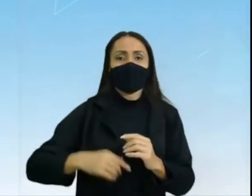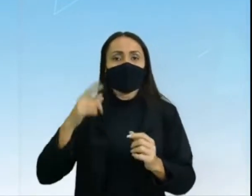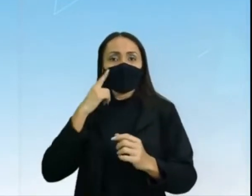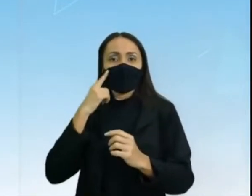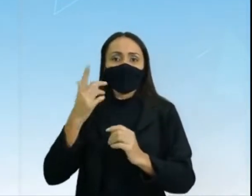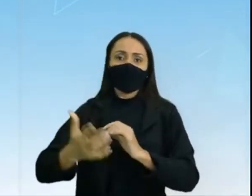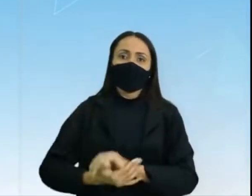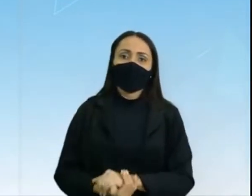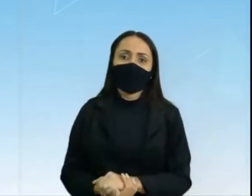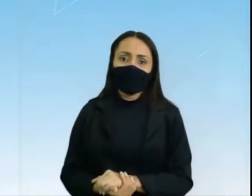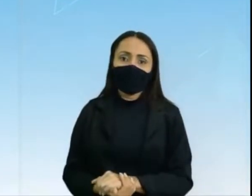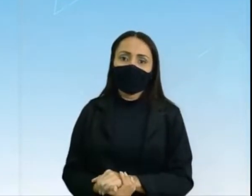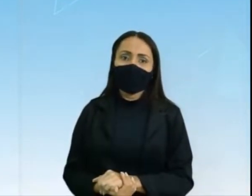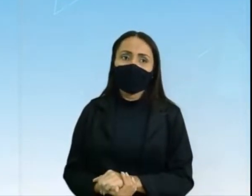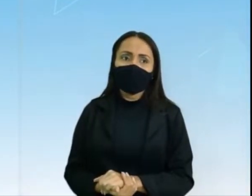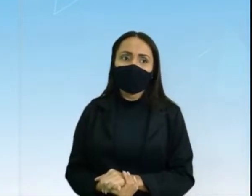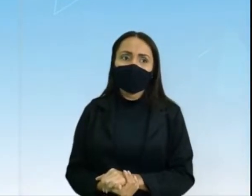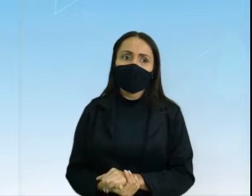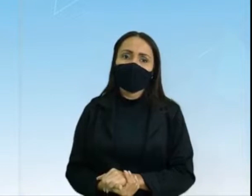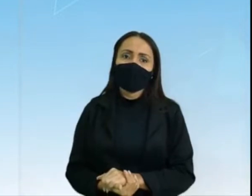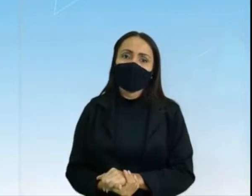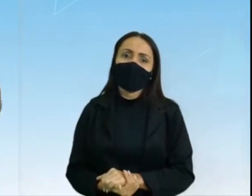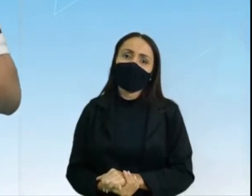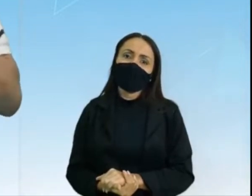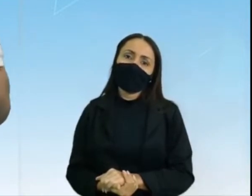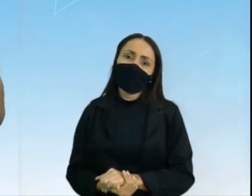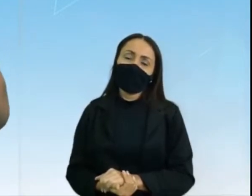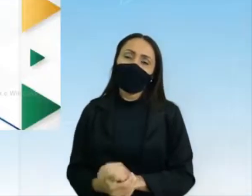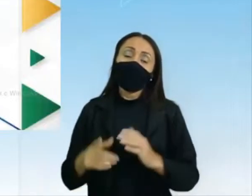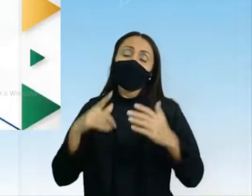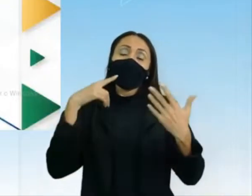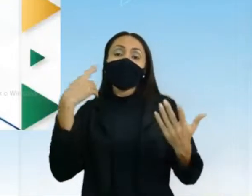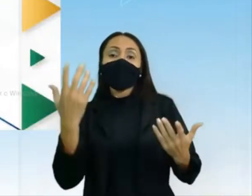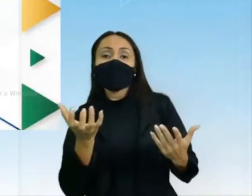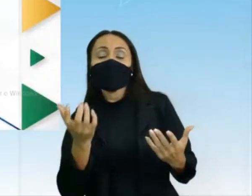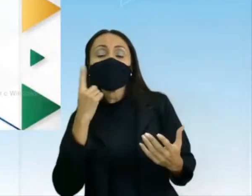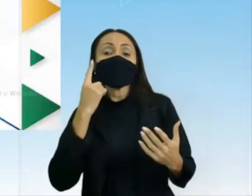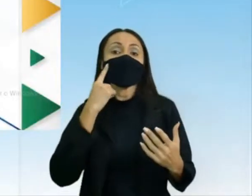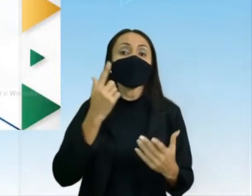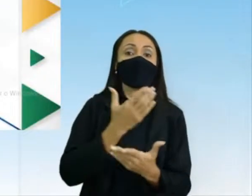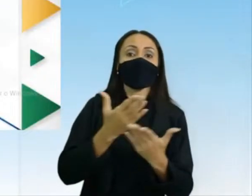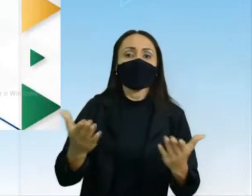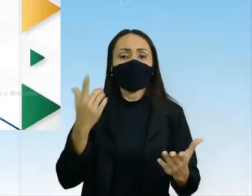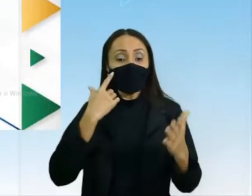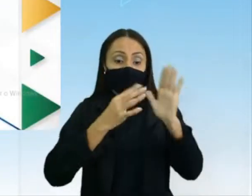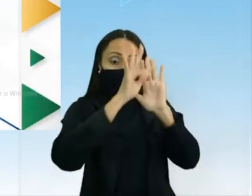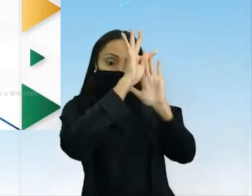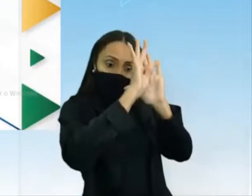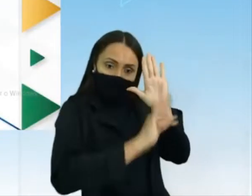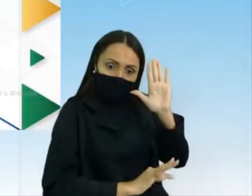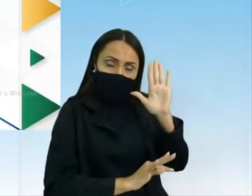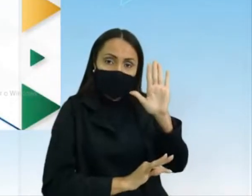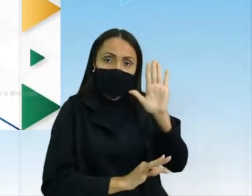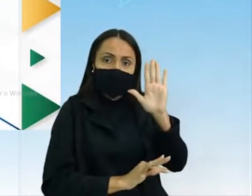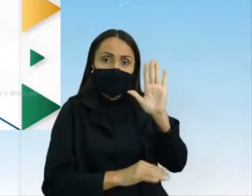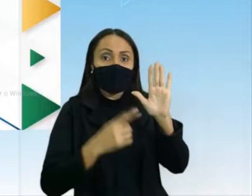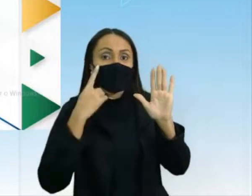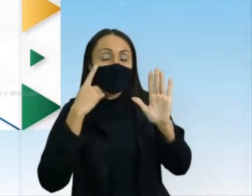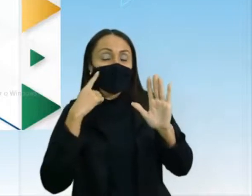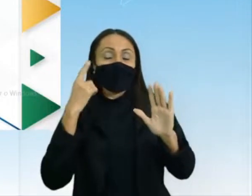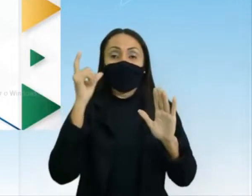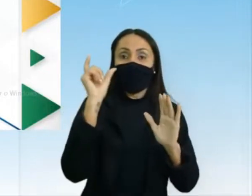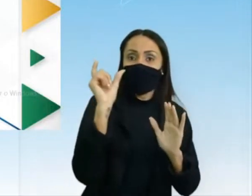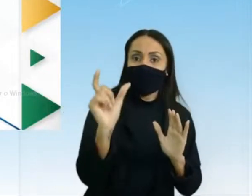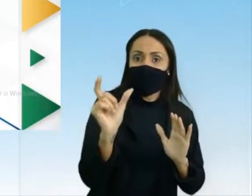favor, na tela, acompanhe isso. Veja só, eu quero que vocês observem esse texto e vejam as letras,